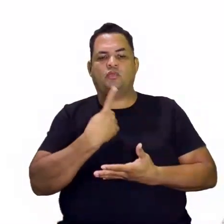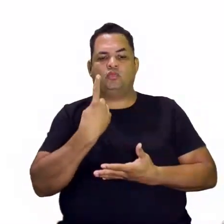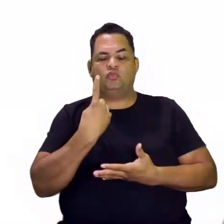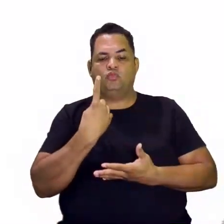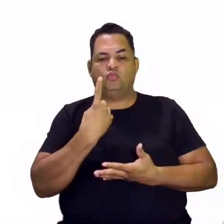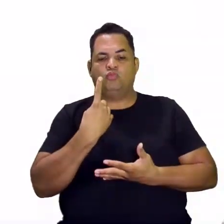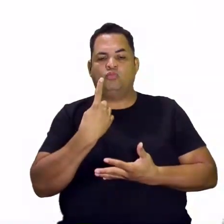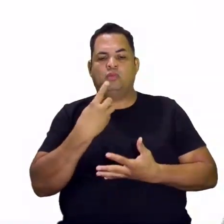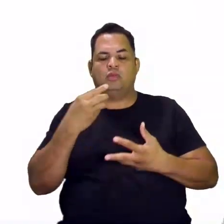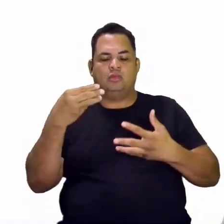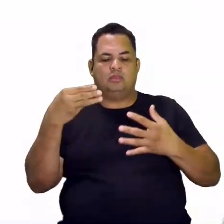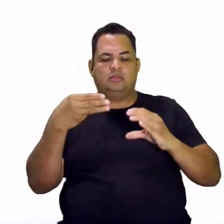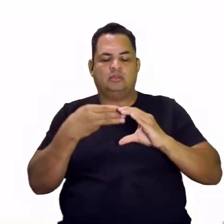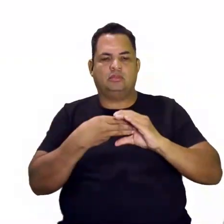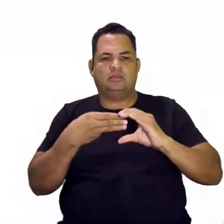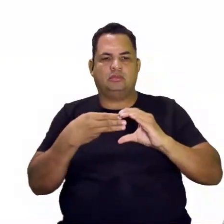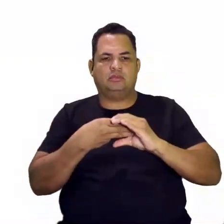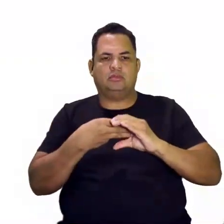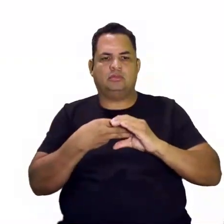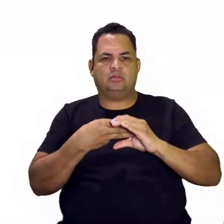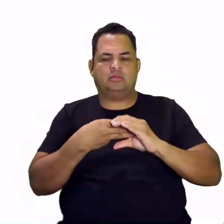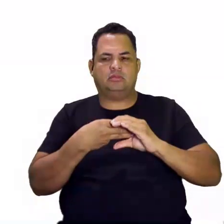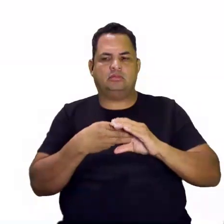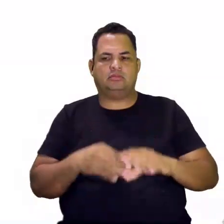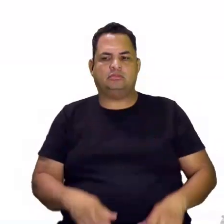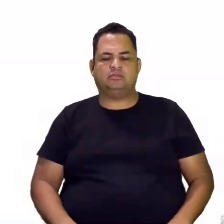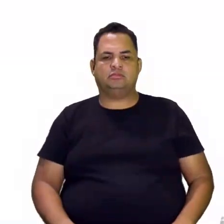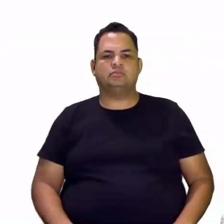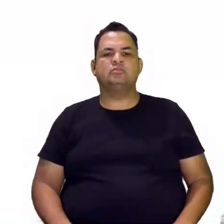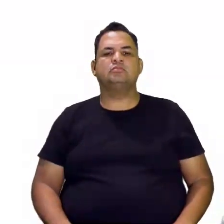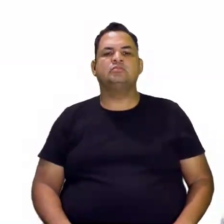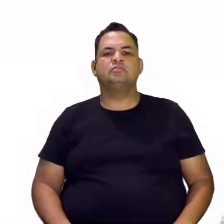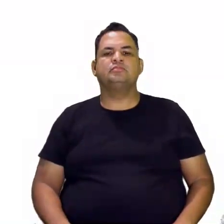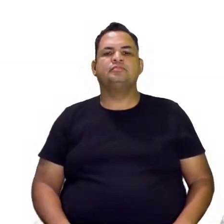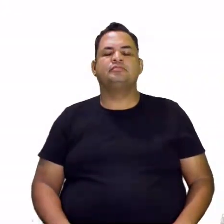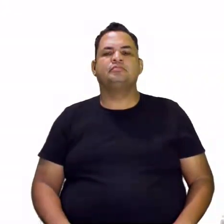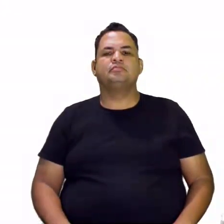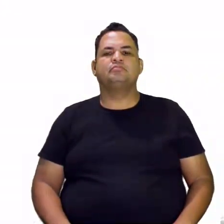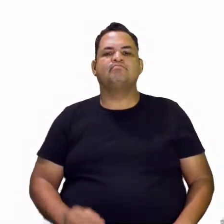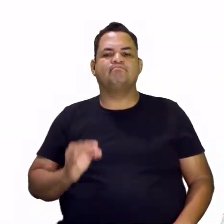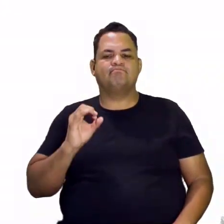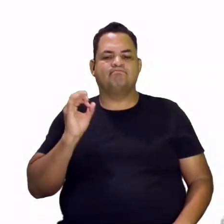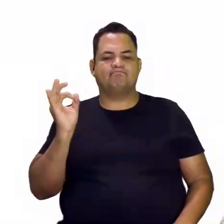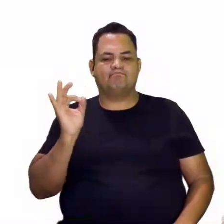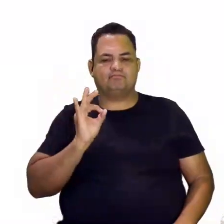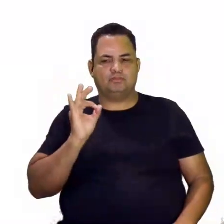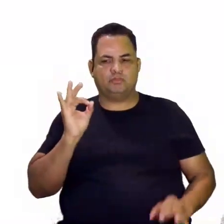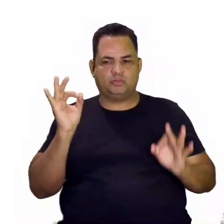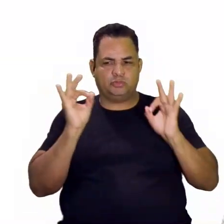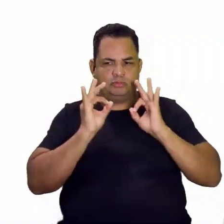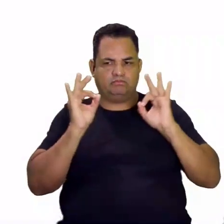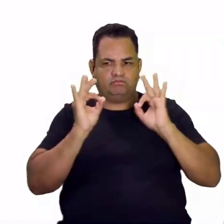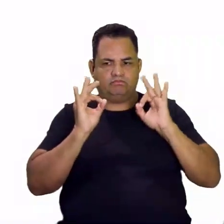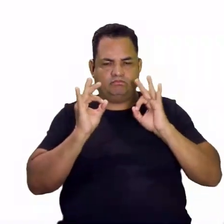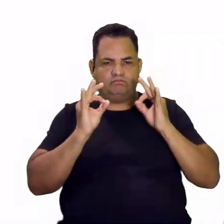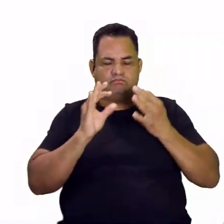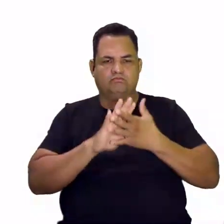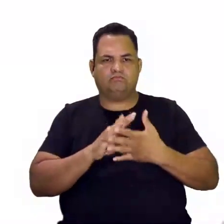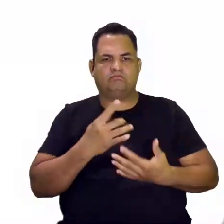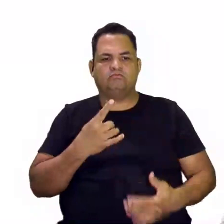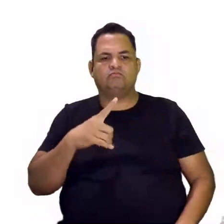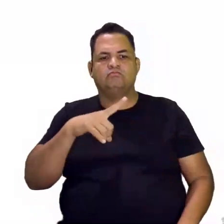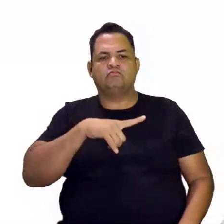unicelulares. O que significa isso? Professora, eu já sei. Ótimo. Exatamente o que você tem aí na sua mente.